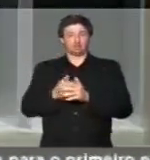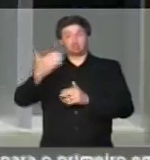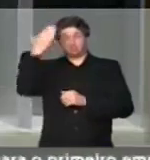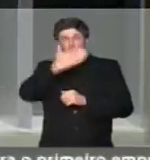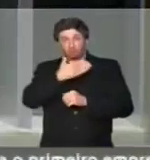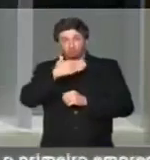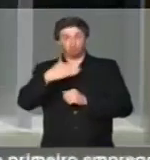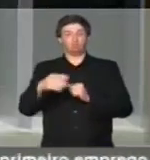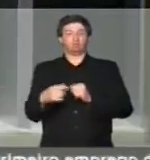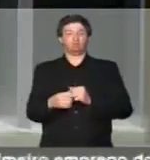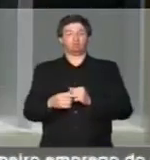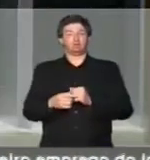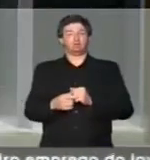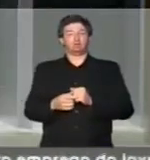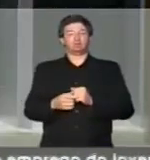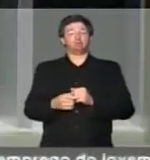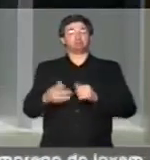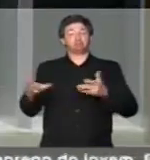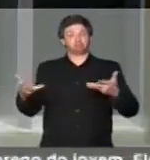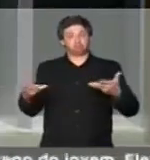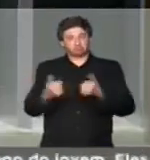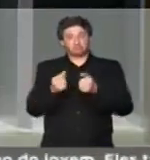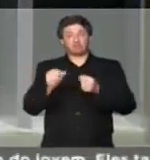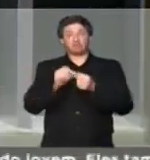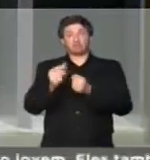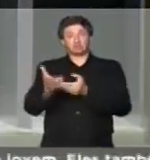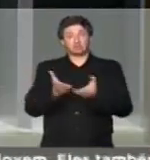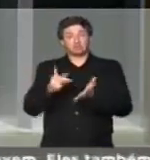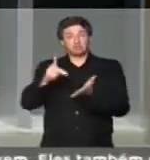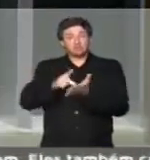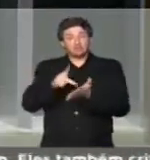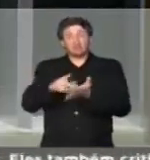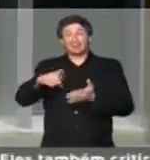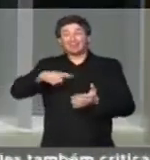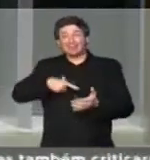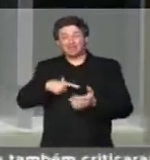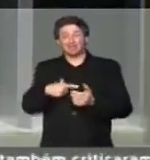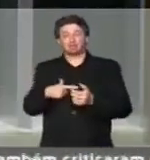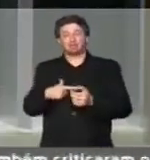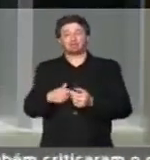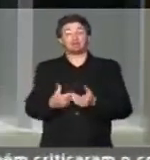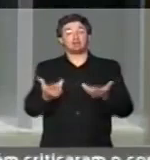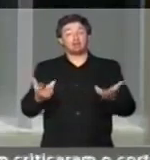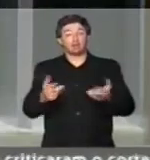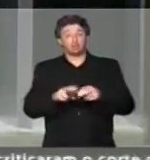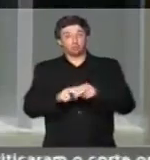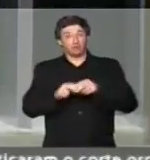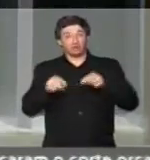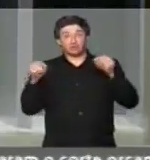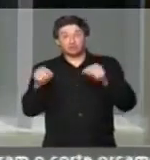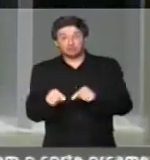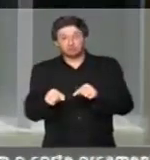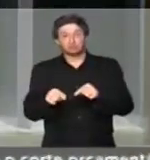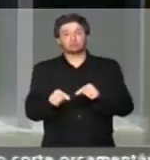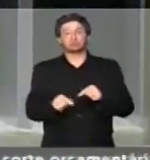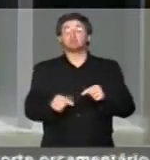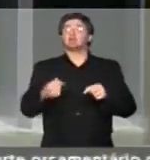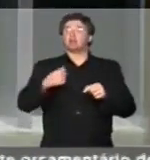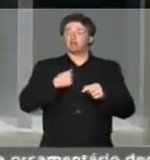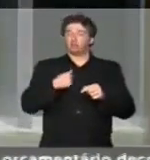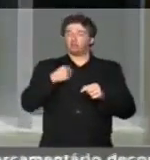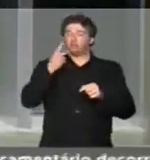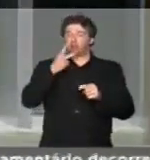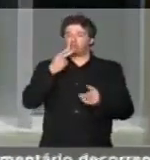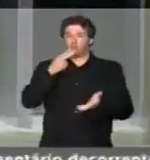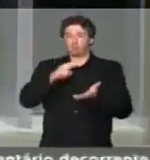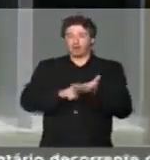comprovada a efetiva prestação dos serviços e a despeito disso Como eu disse quando fiz